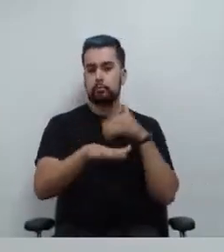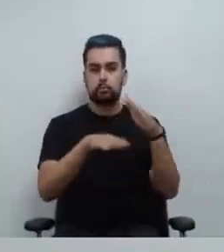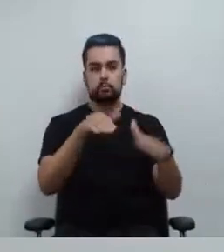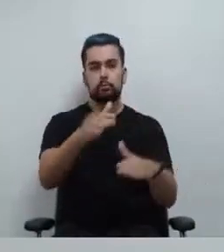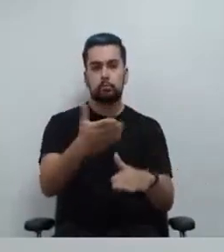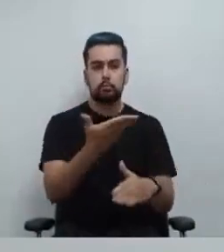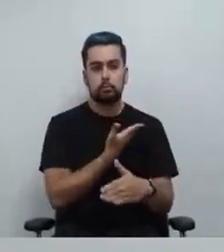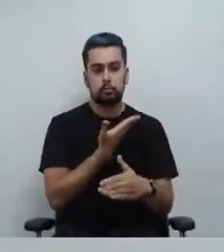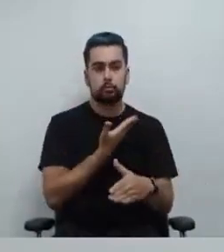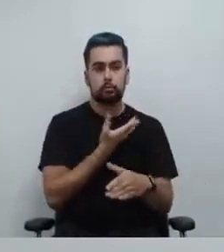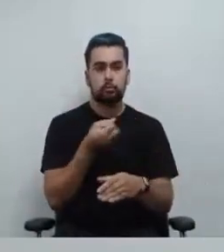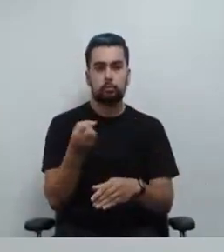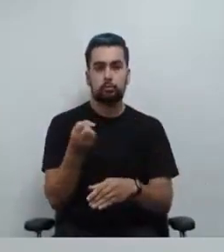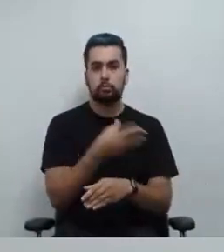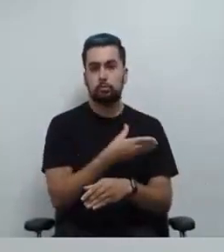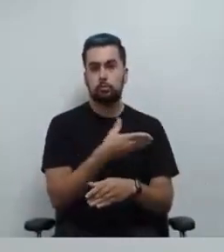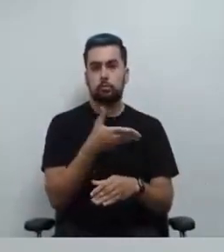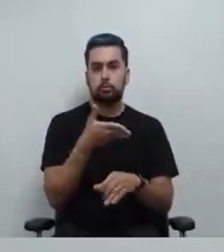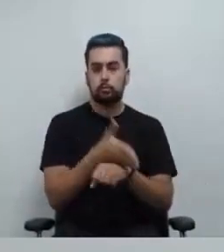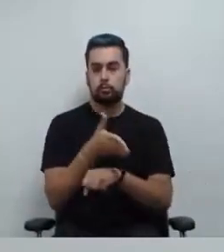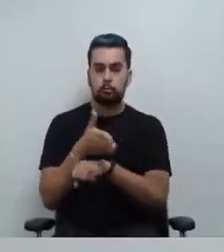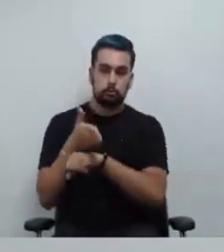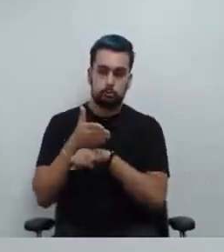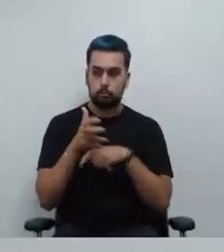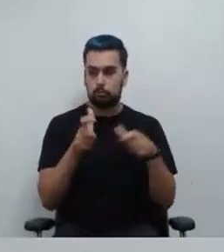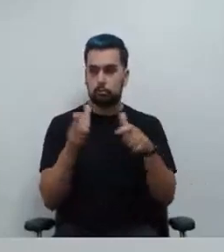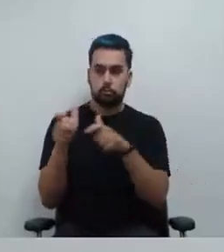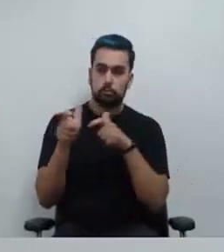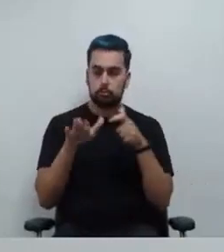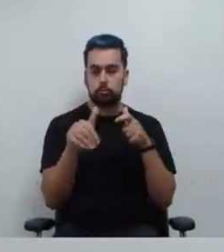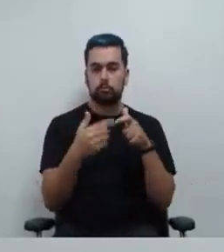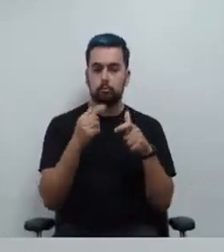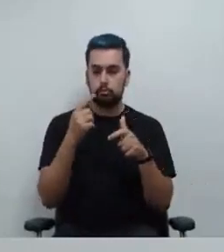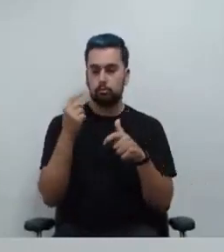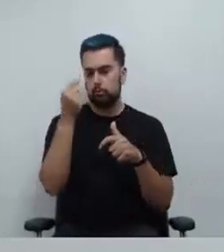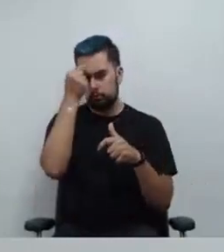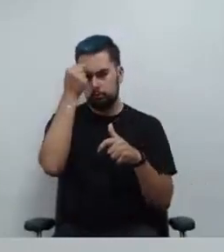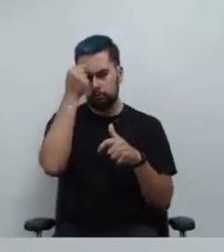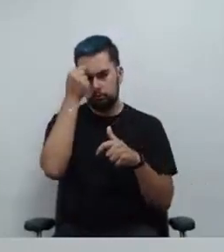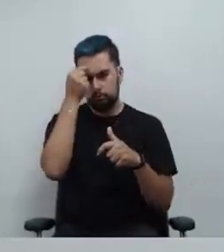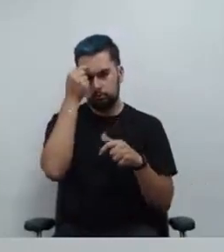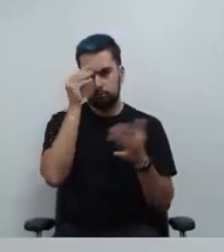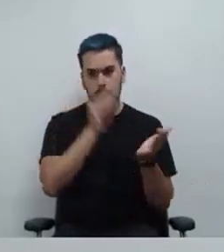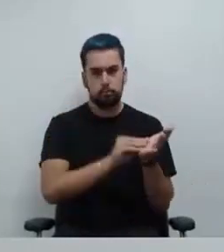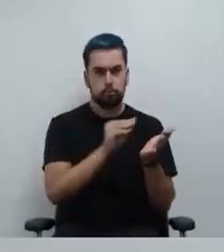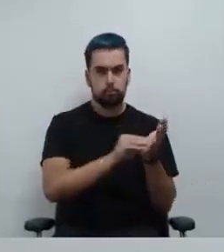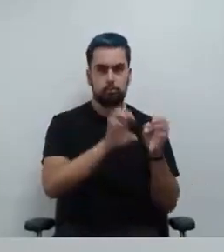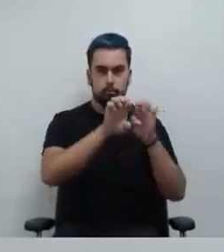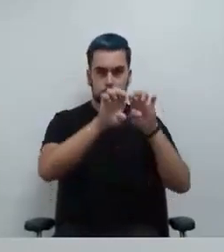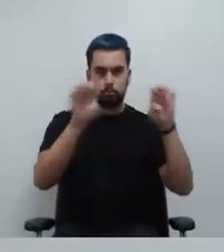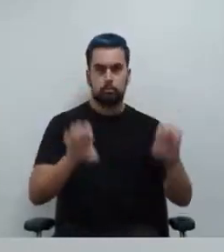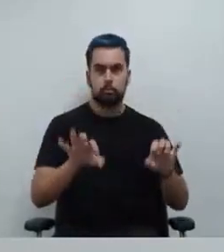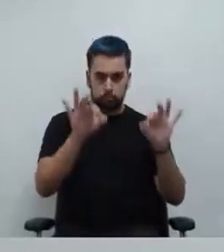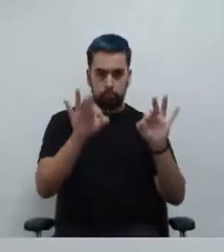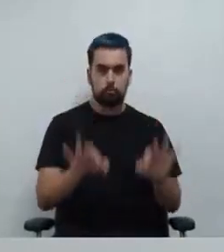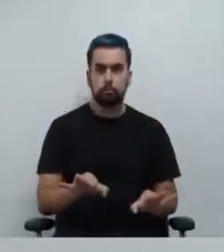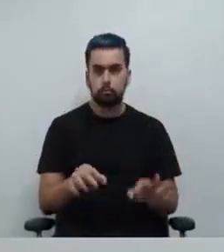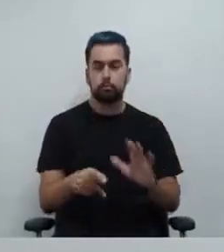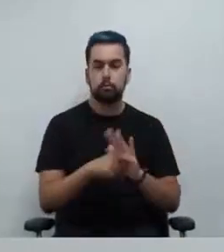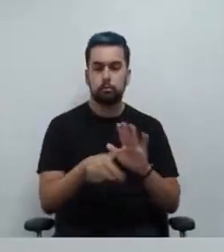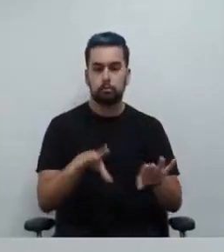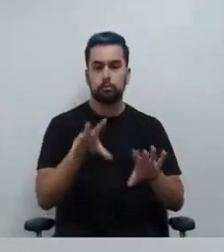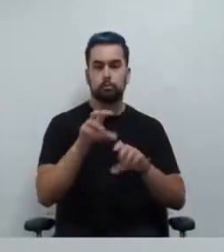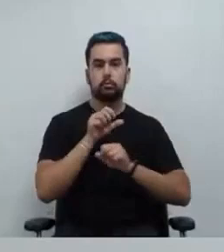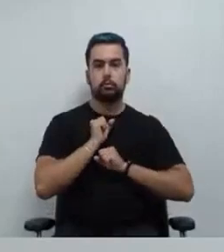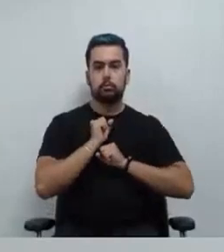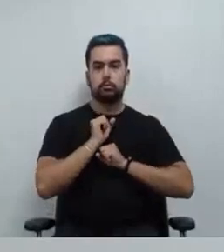dos colegas, novos colegas na carreira. Então, numa hipótese de ausência de estrutura adequada para o